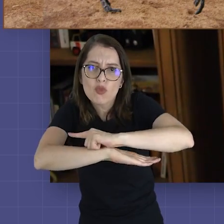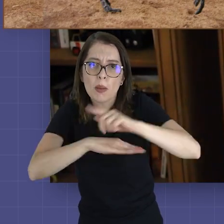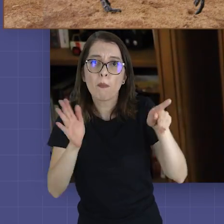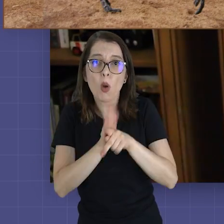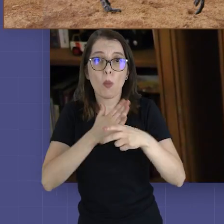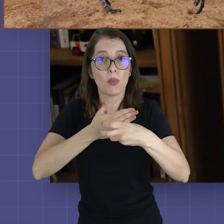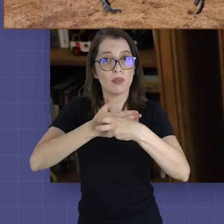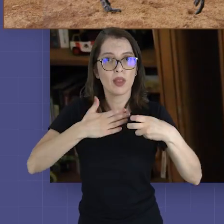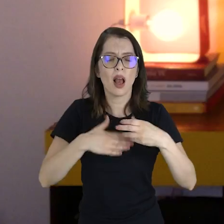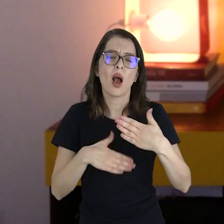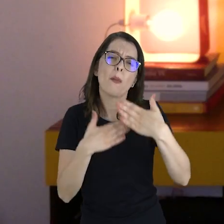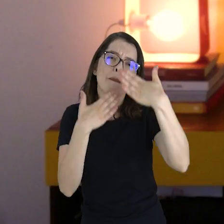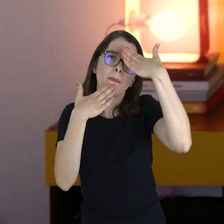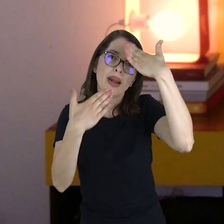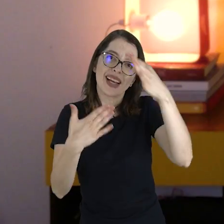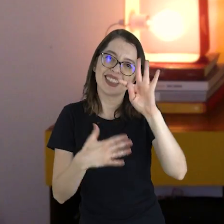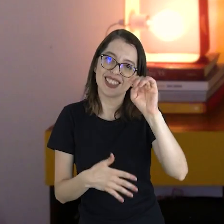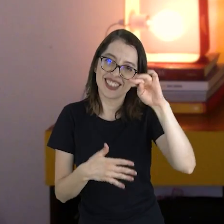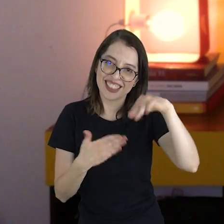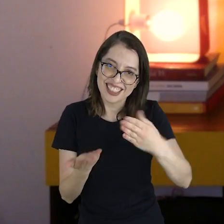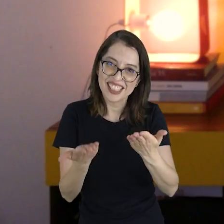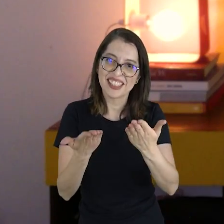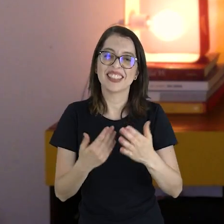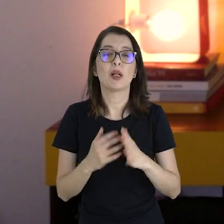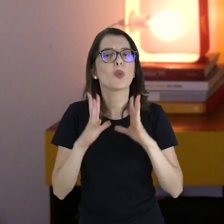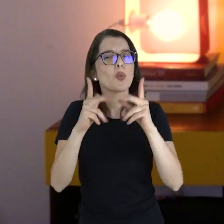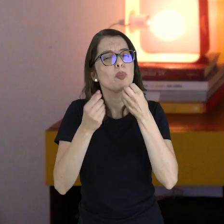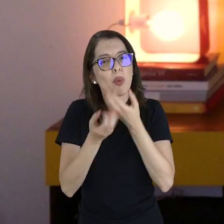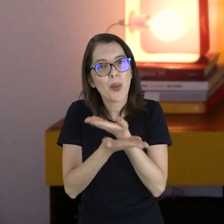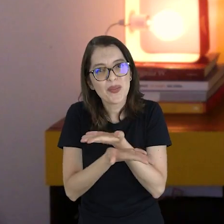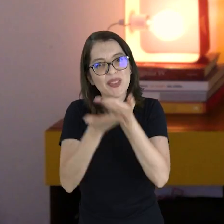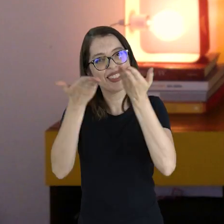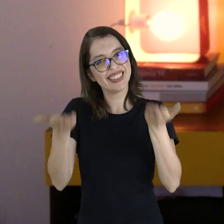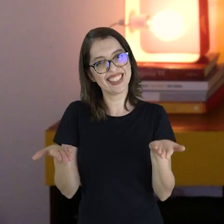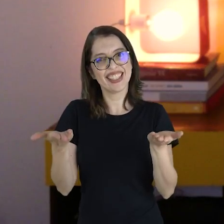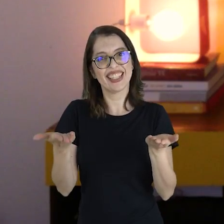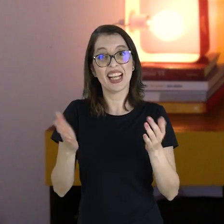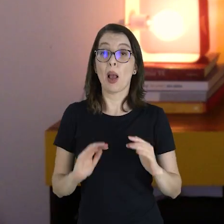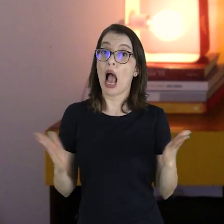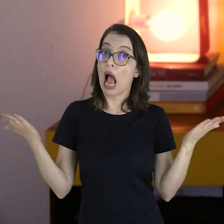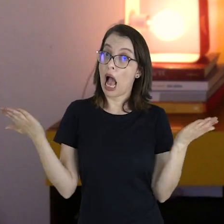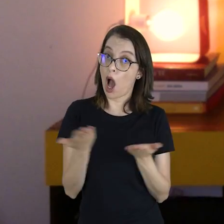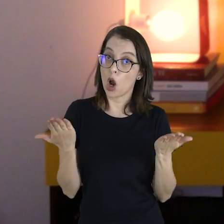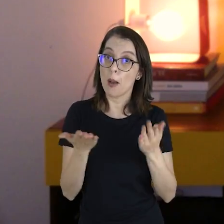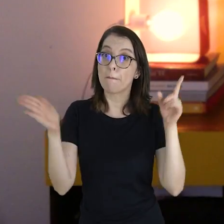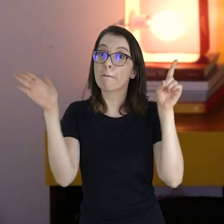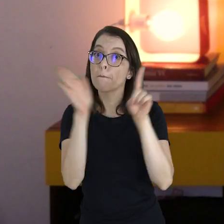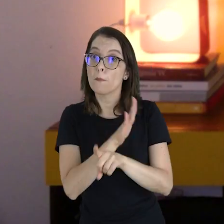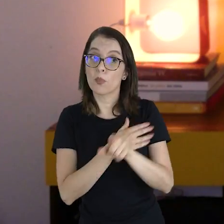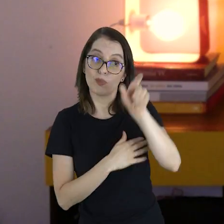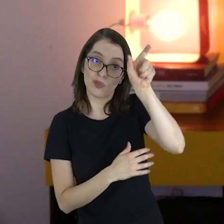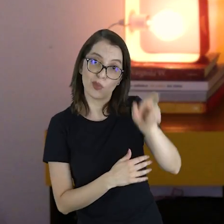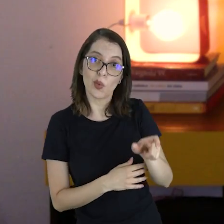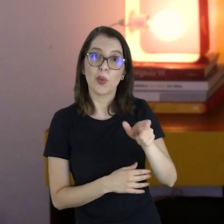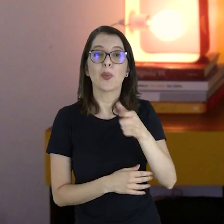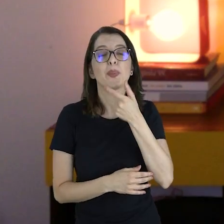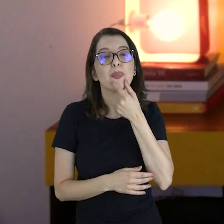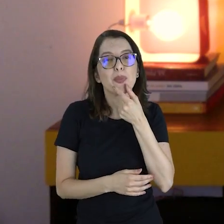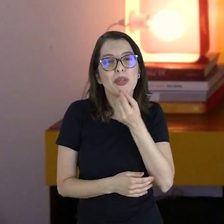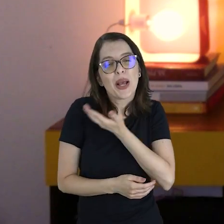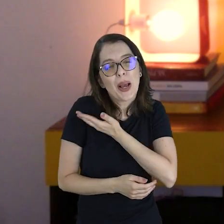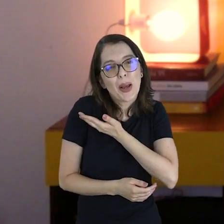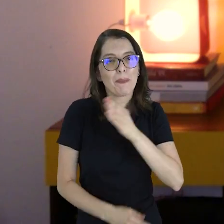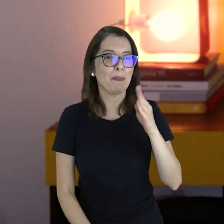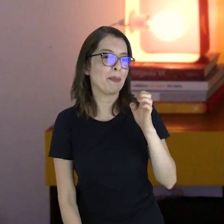nomeados em homenagem a ela. Obrigada, Tintim! Ah, gente, Tintim é tudo de bom. Agora, com vocês, as perguntas do